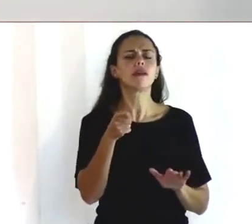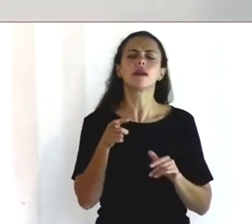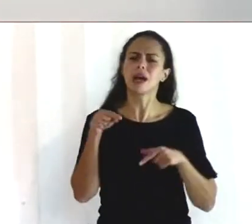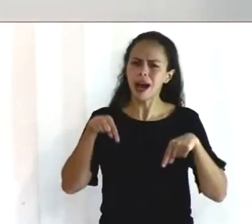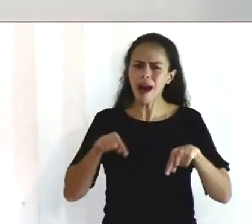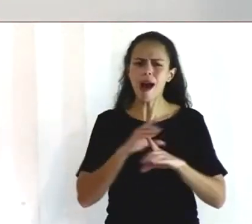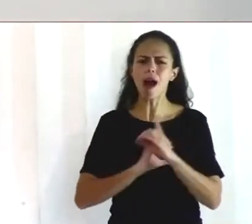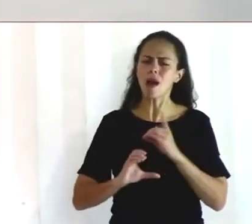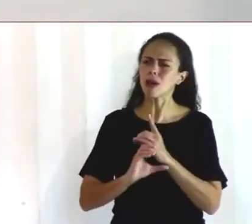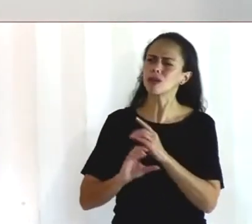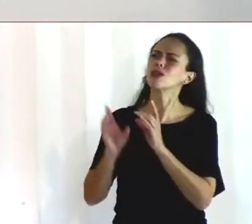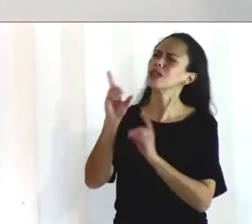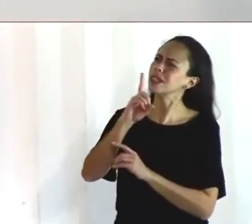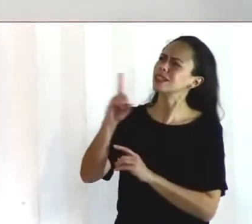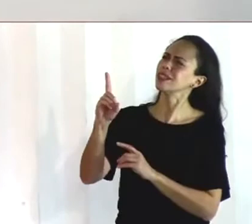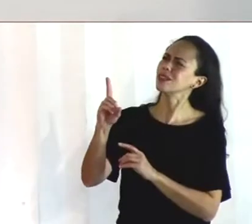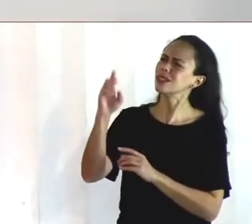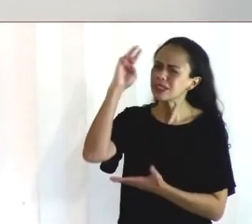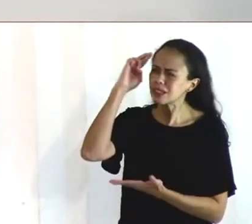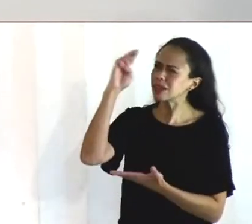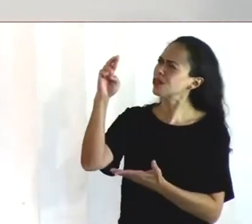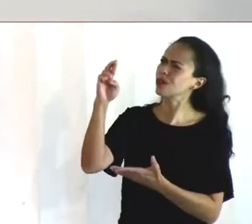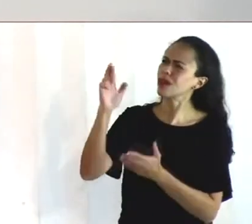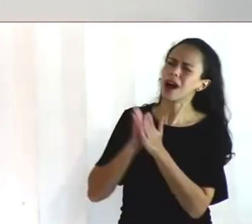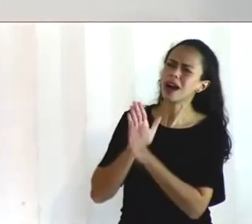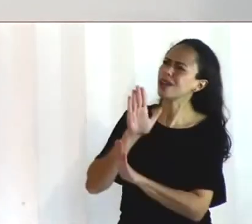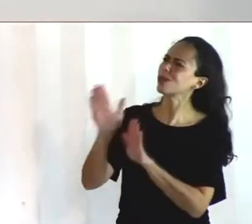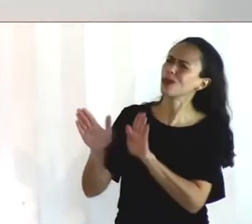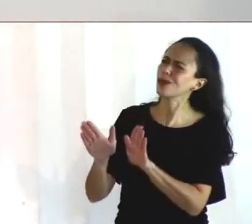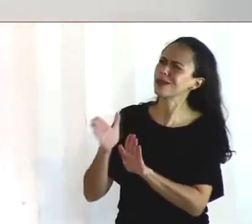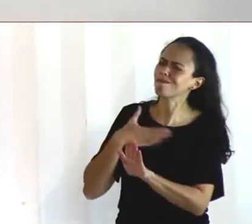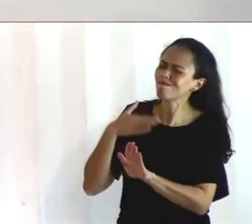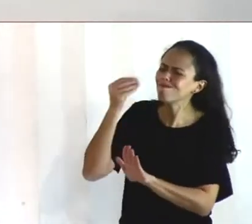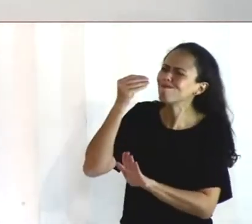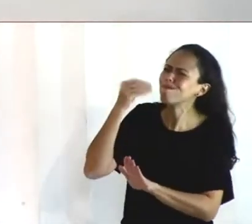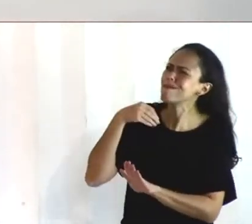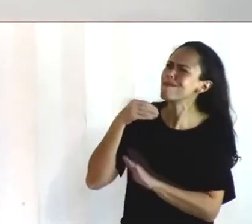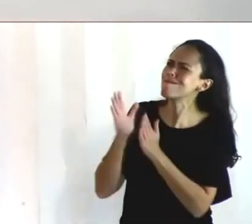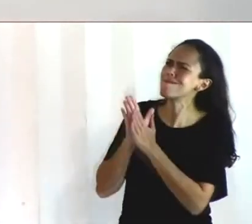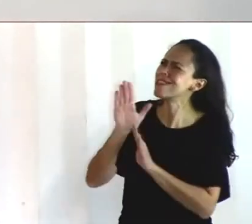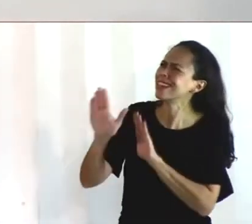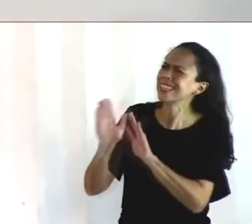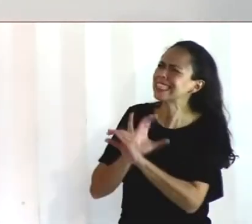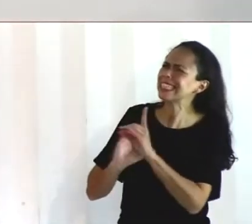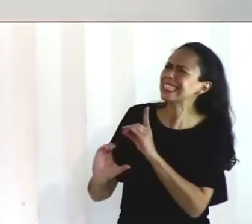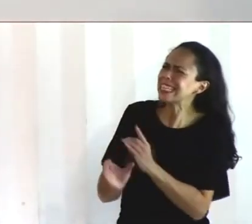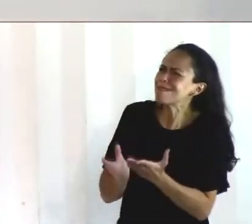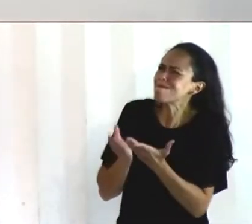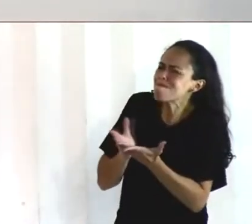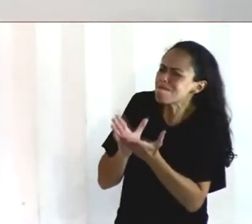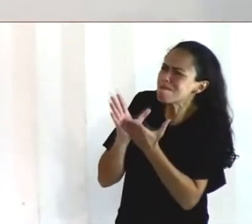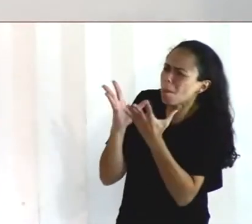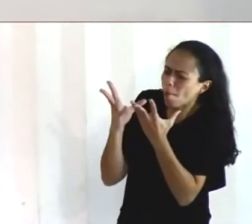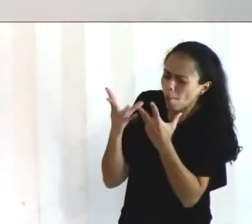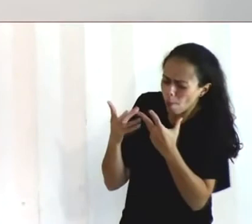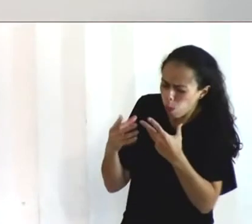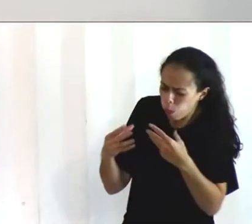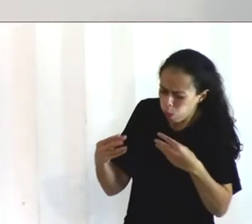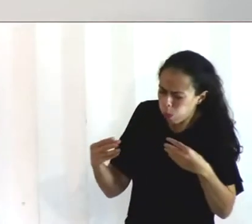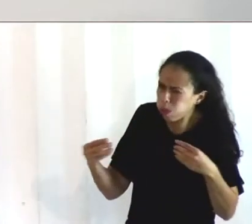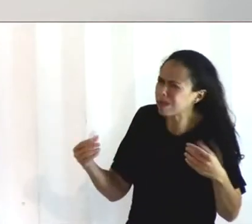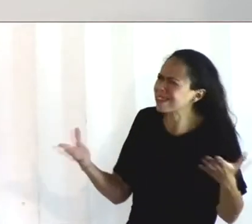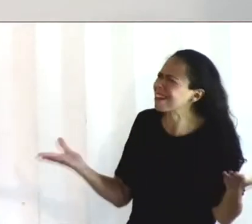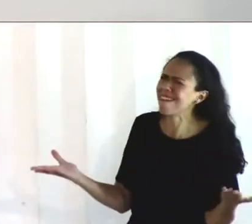Senhor, eu tenho que adorar ao Senhor, mas Senhor, eu estou tão fraco que eu não consigo nem cultuar ao Senhor. Eu vou me deixar levar aqui pelo que